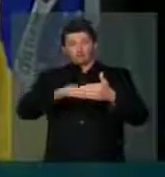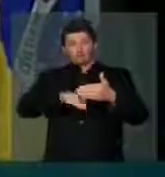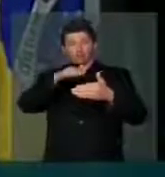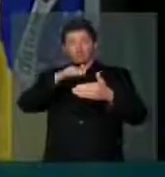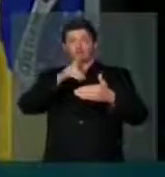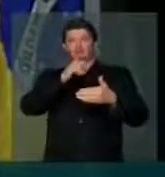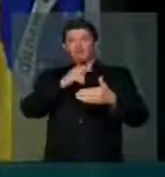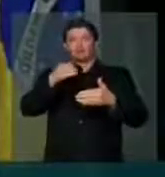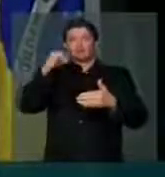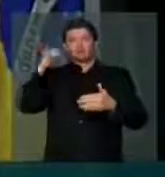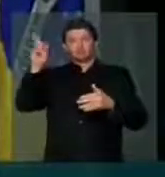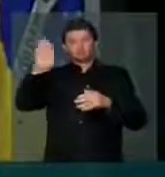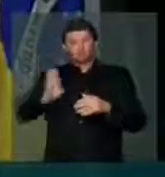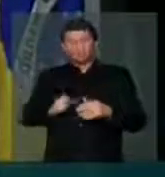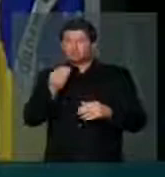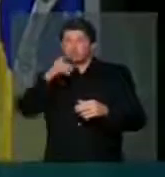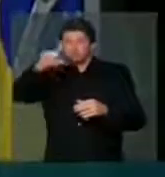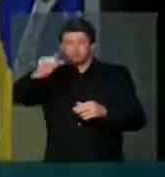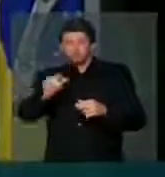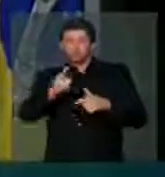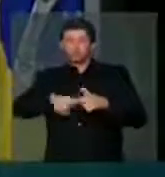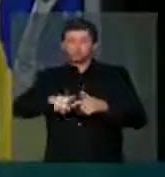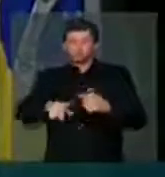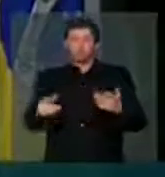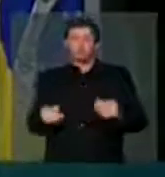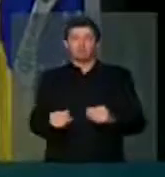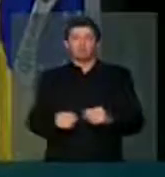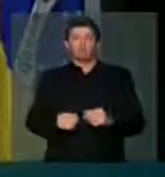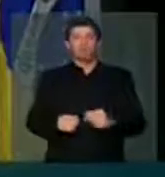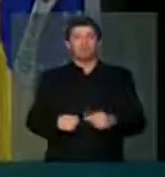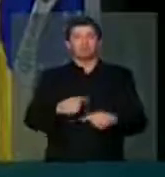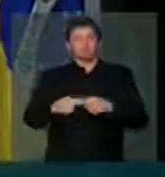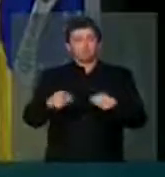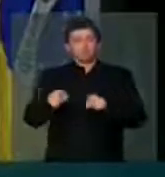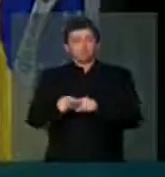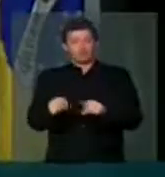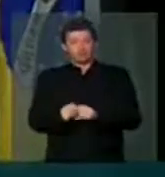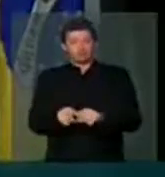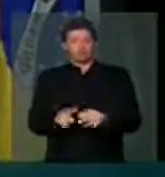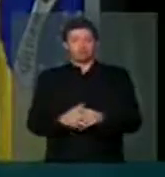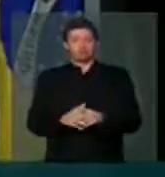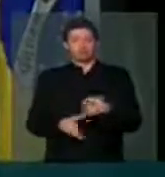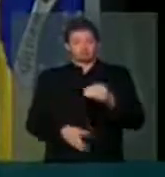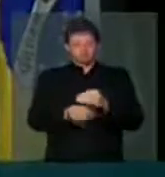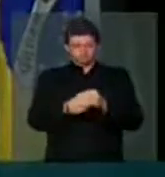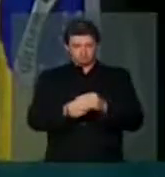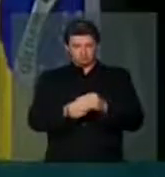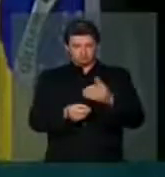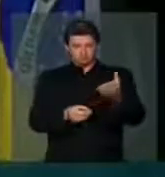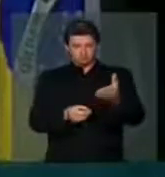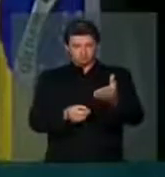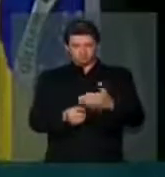amenizar a crise hidrelétrica que o país enfrenta. Com a palavra, deputado.